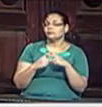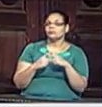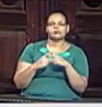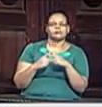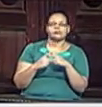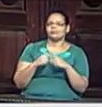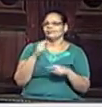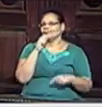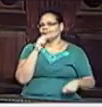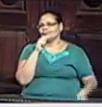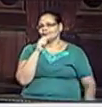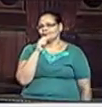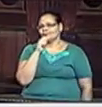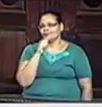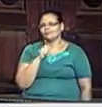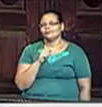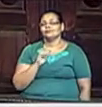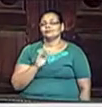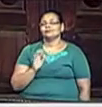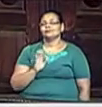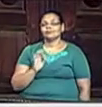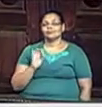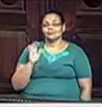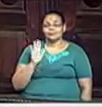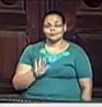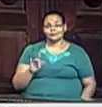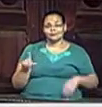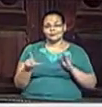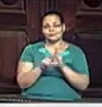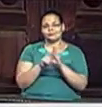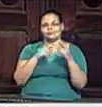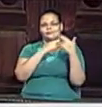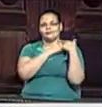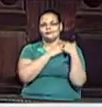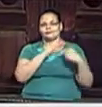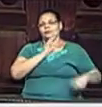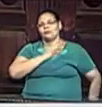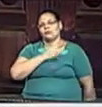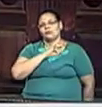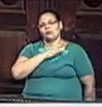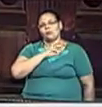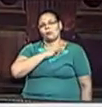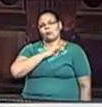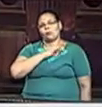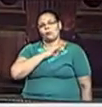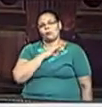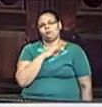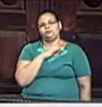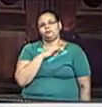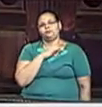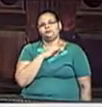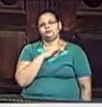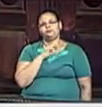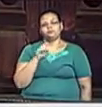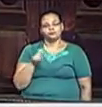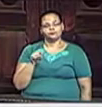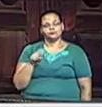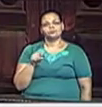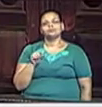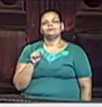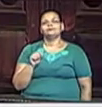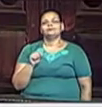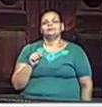não como alguns insinuam, mas a lei de responsabilidade fiscal ela